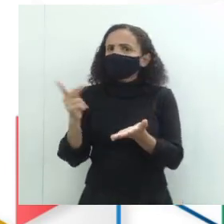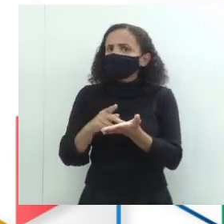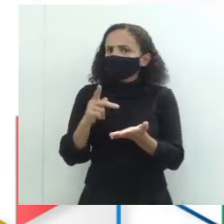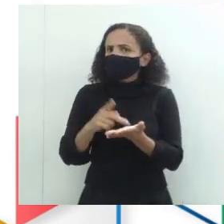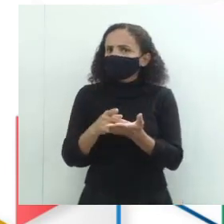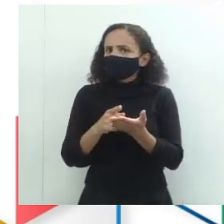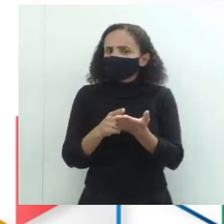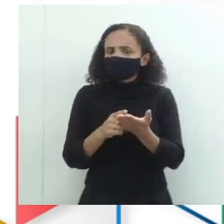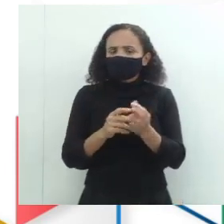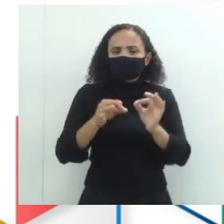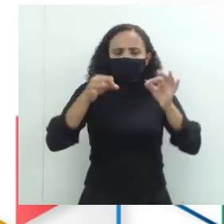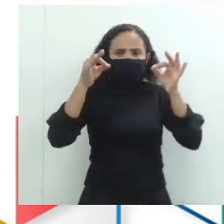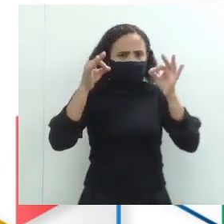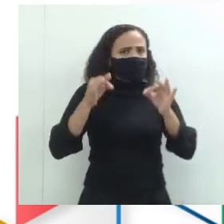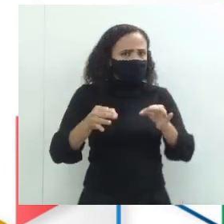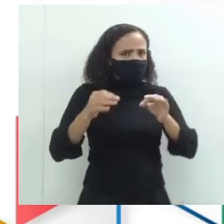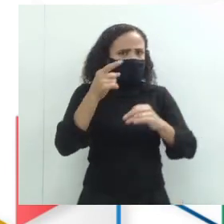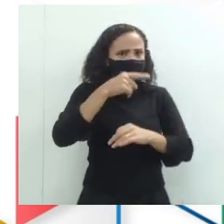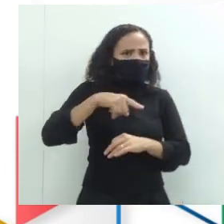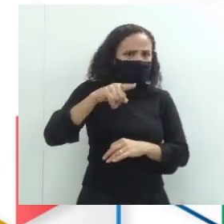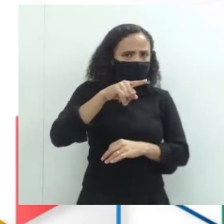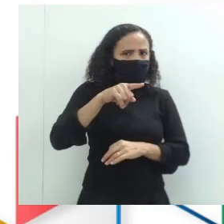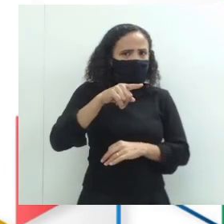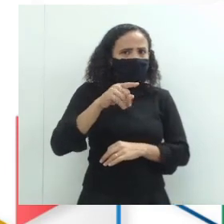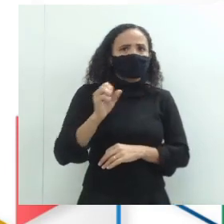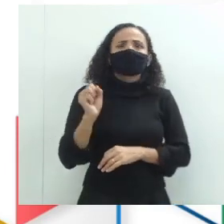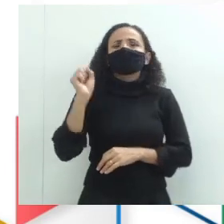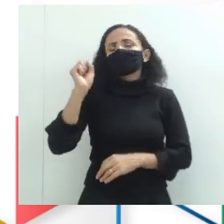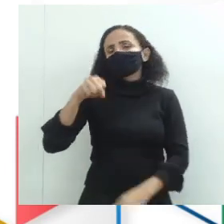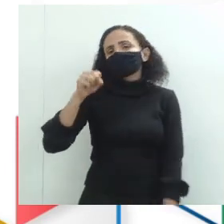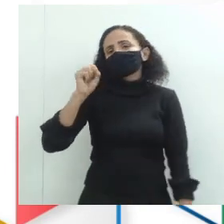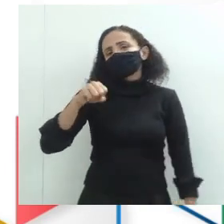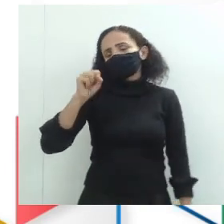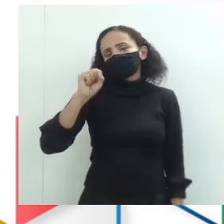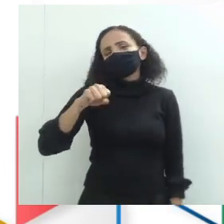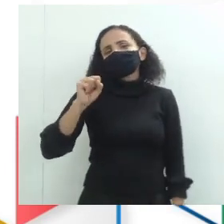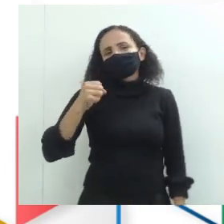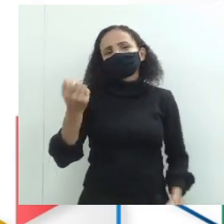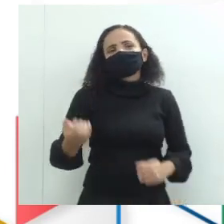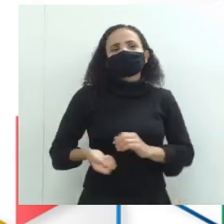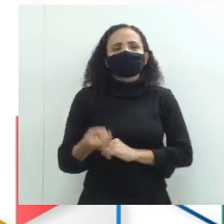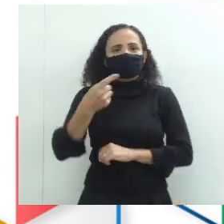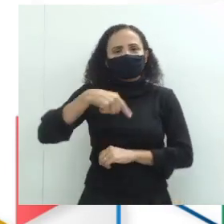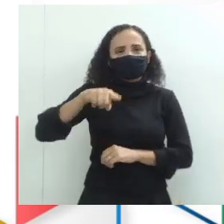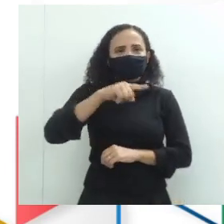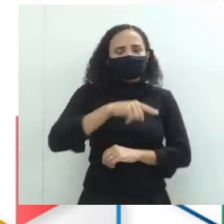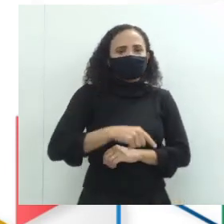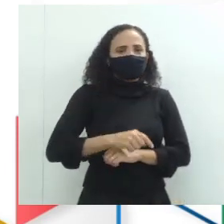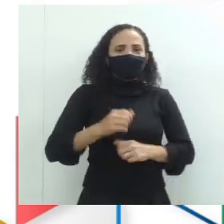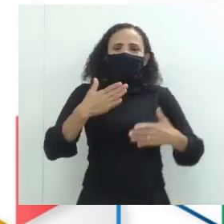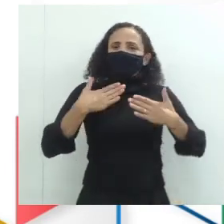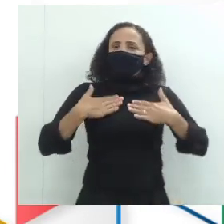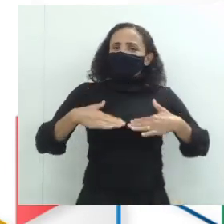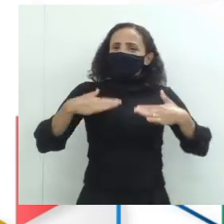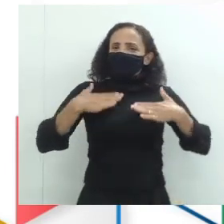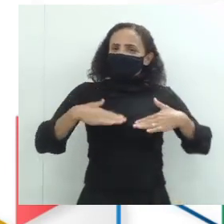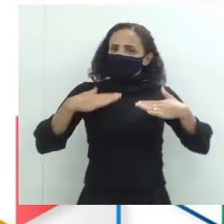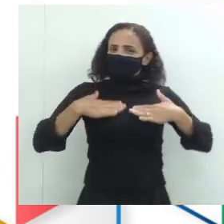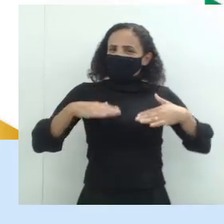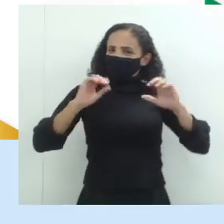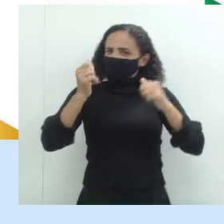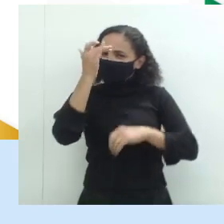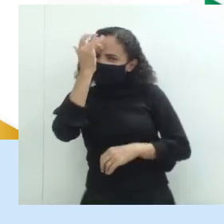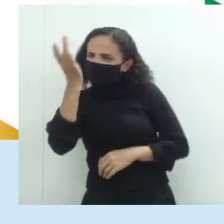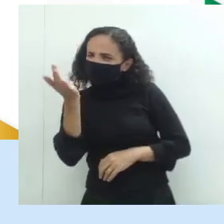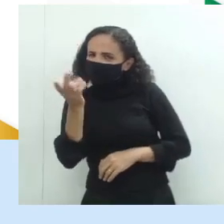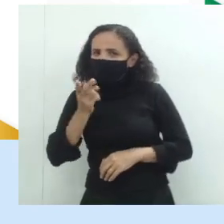é equivalente a x igual a menos 2? Sim, tá aí claramente respondido para vocês. Tá tranquilo até agora? Tá fácil,